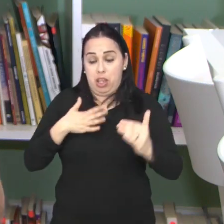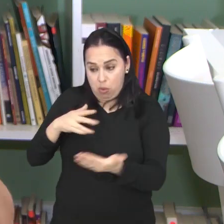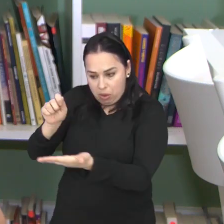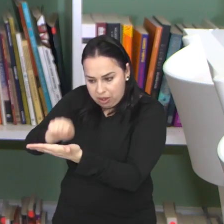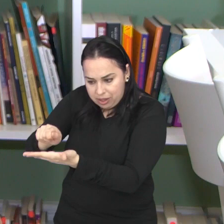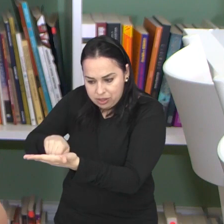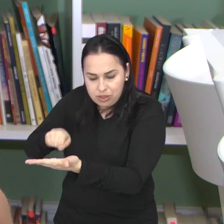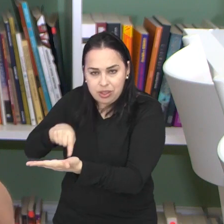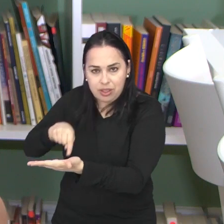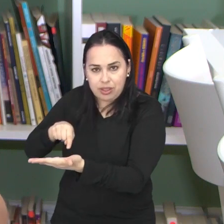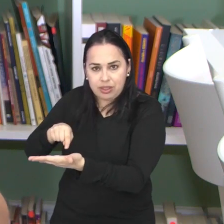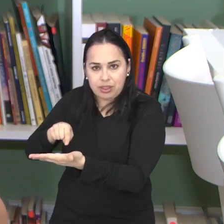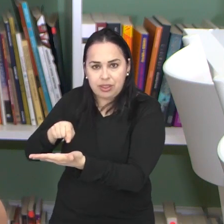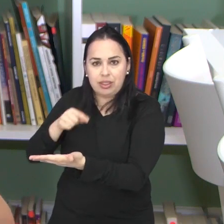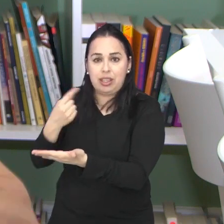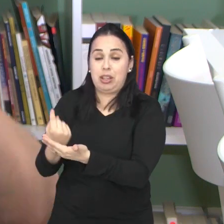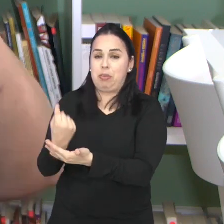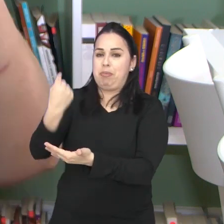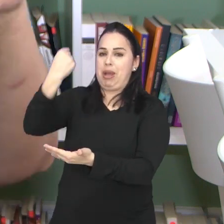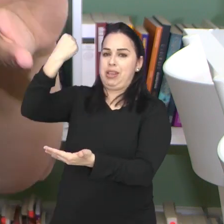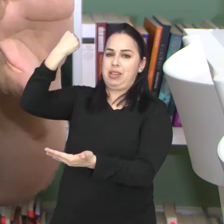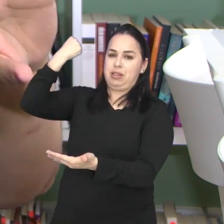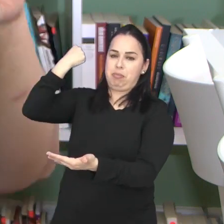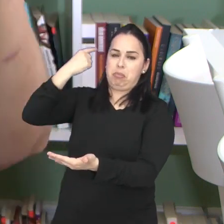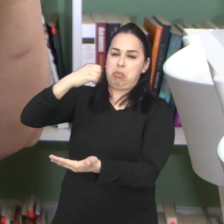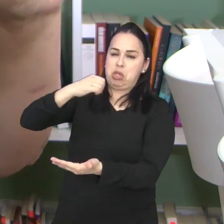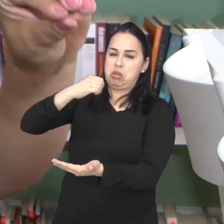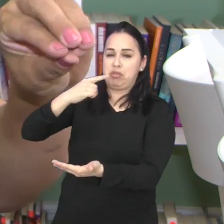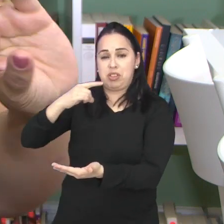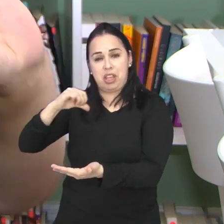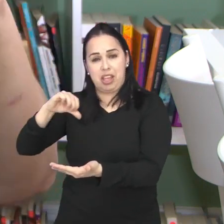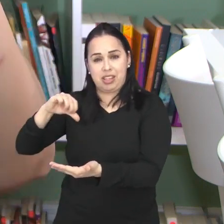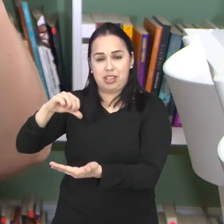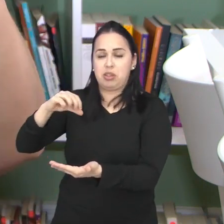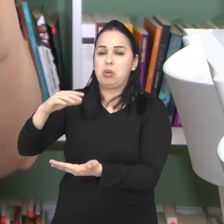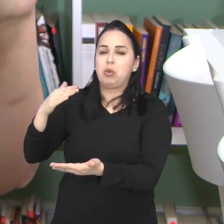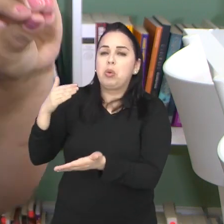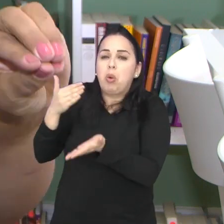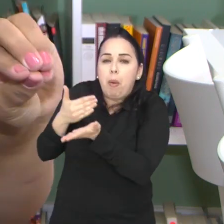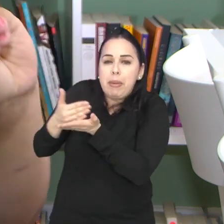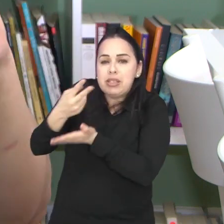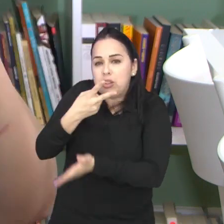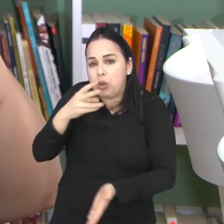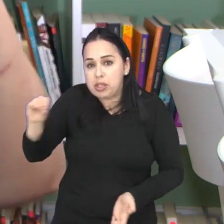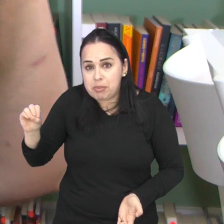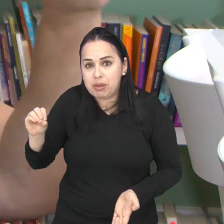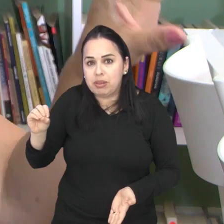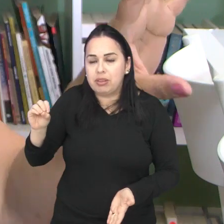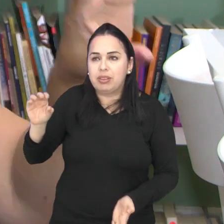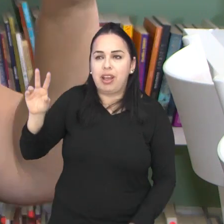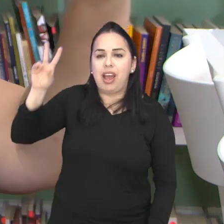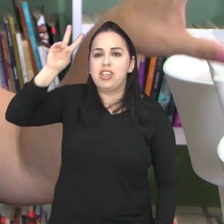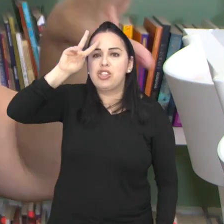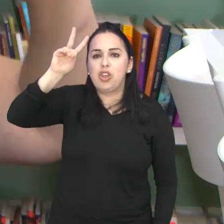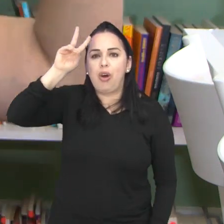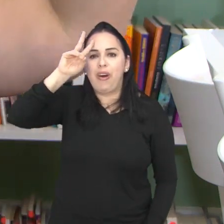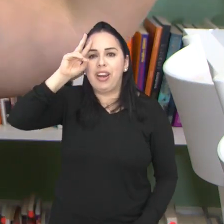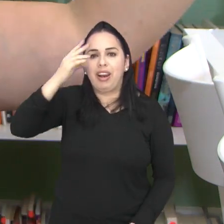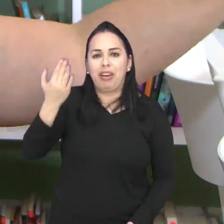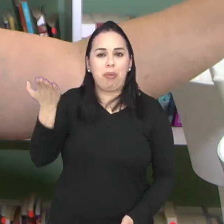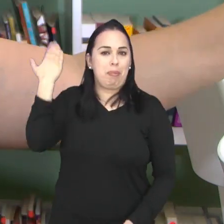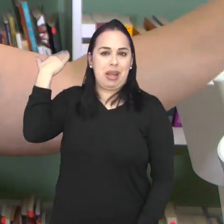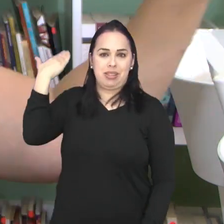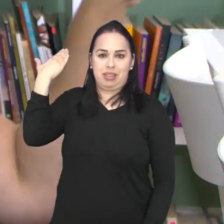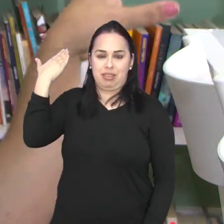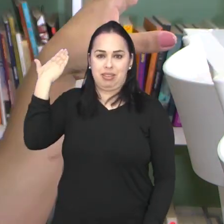que eu registrei ali significa que lá nos anos de 1900, começo dos anos 2000, quando eu recolhi, a história era